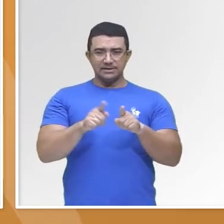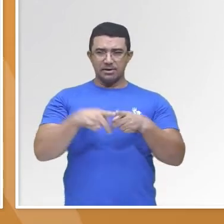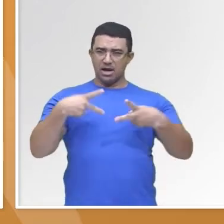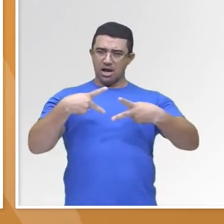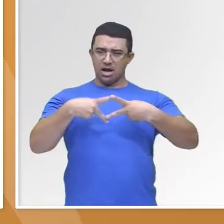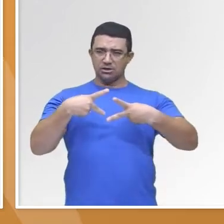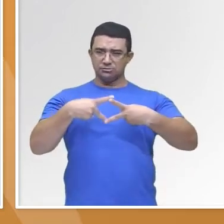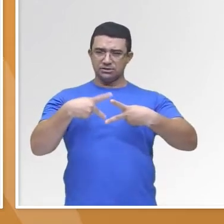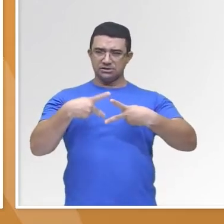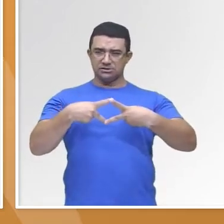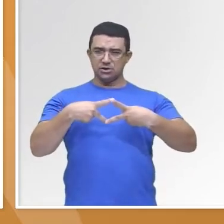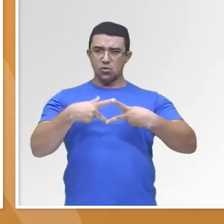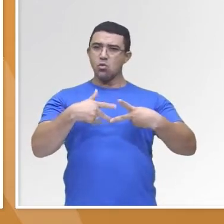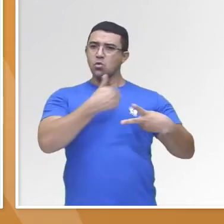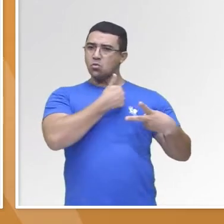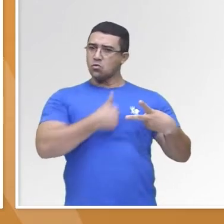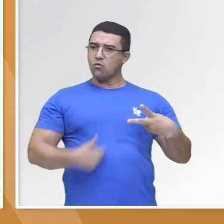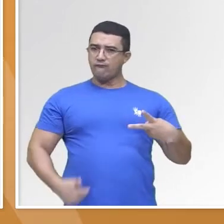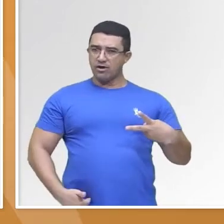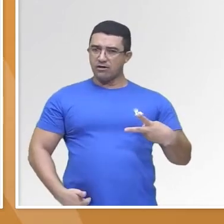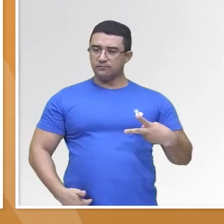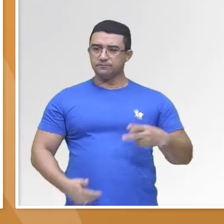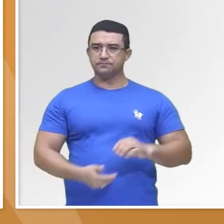administração pública. Para que a gente